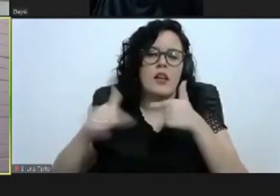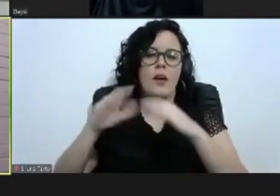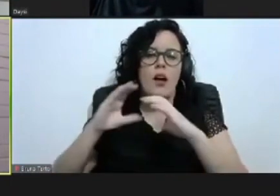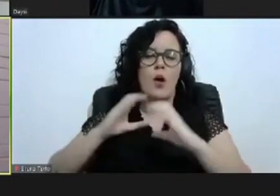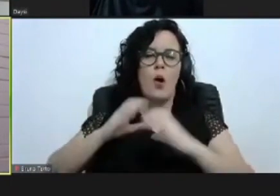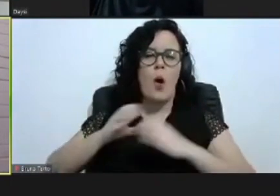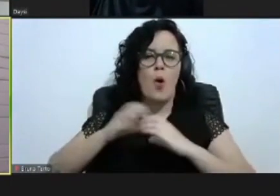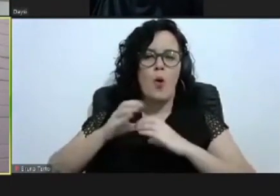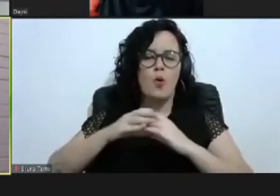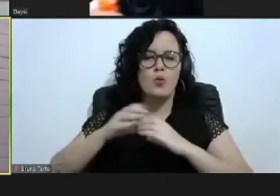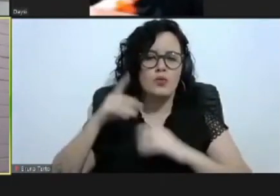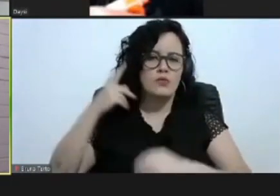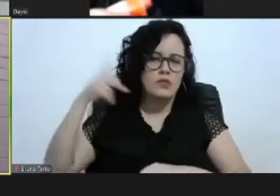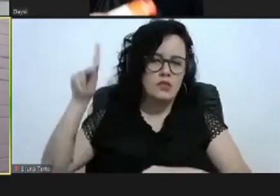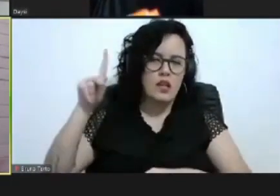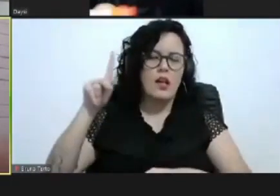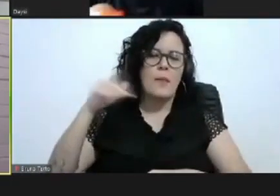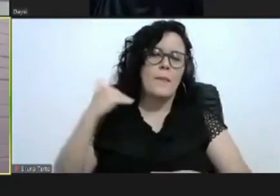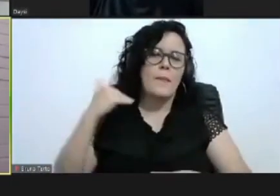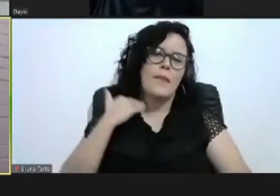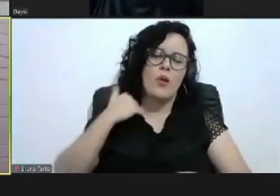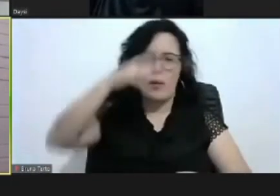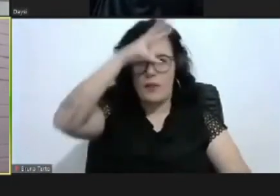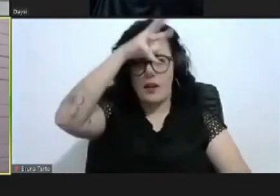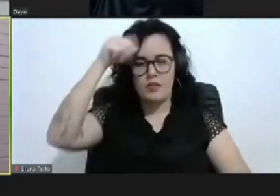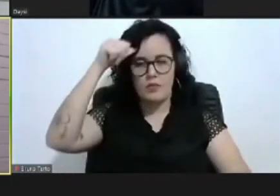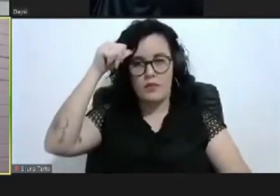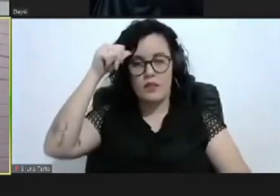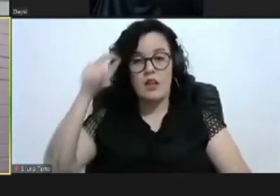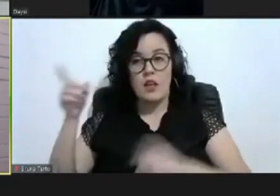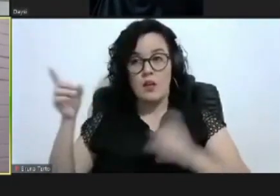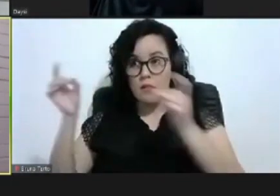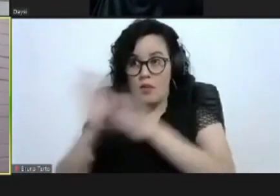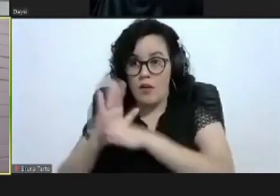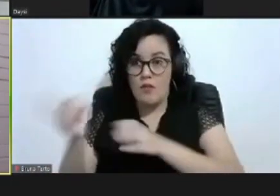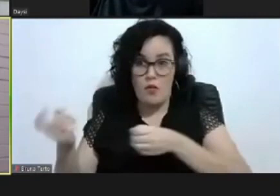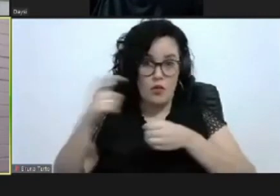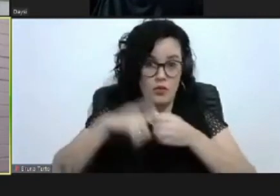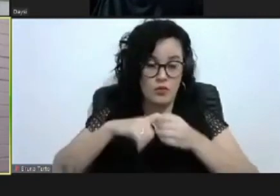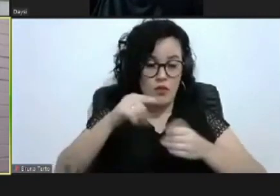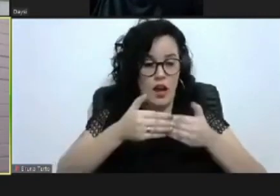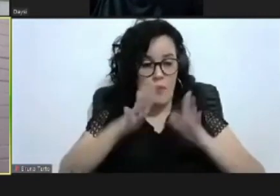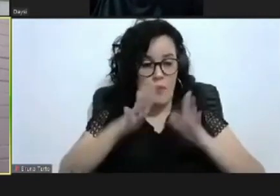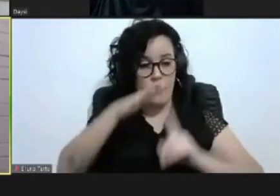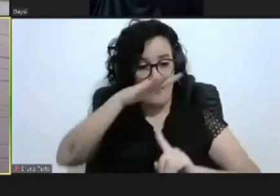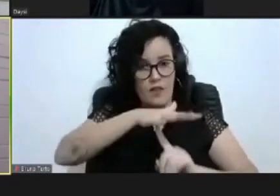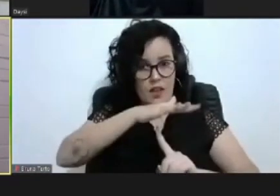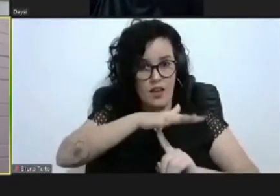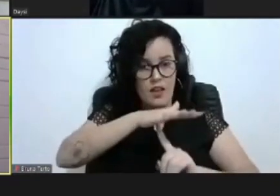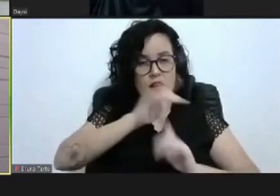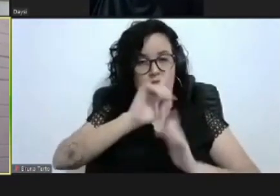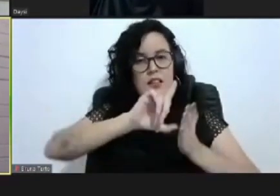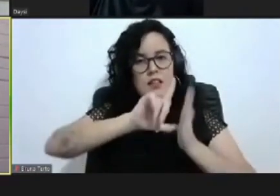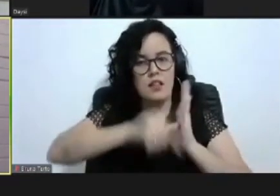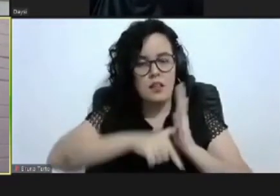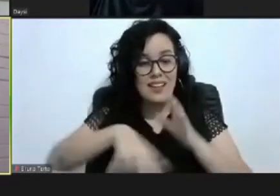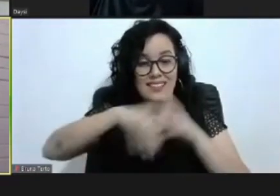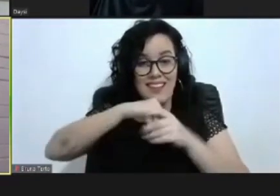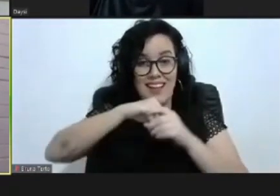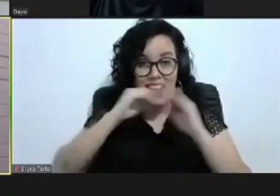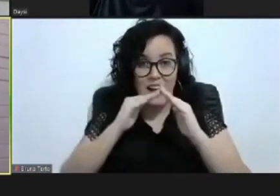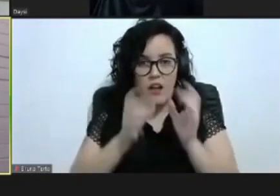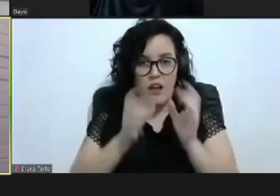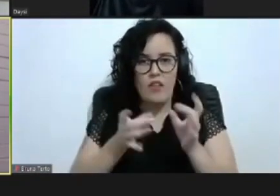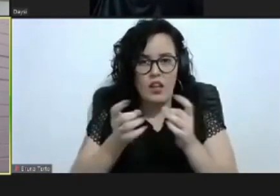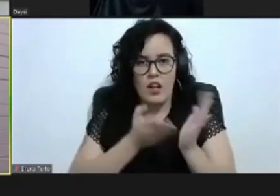primeiro preso, desaparecido, depois quando voltou, foi trabalhar em feira e abriu uma livraria dentro da nossa casa. Eu sou